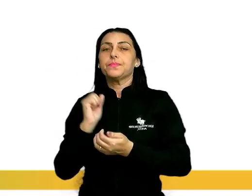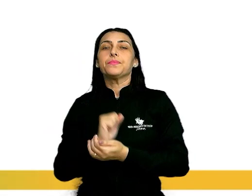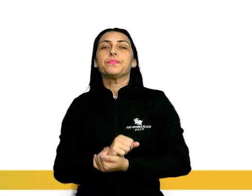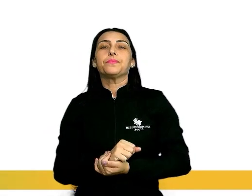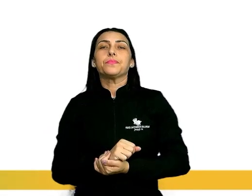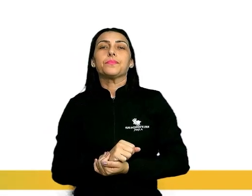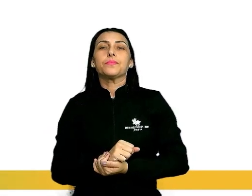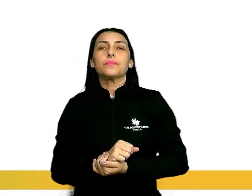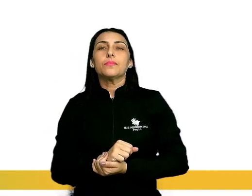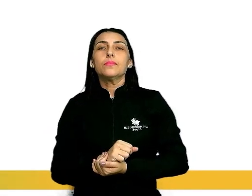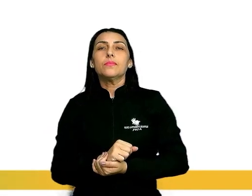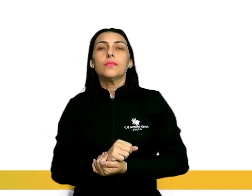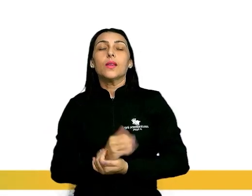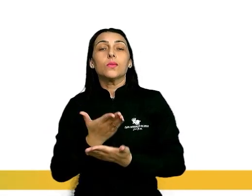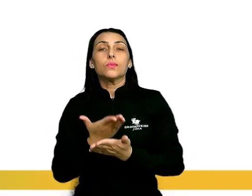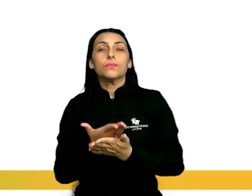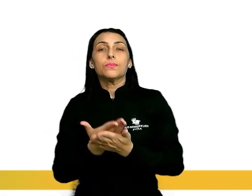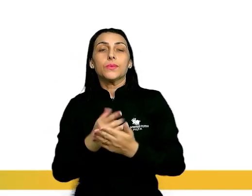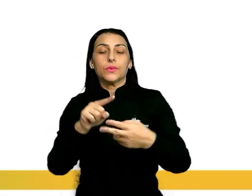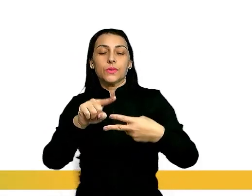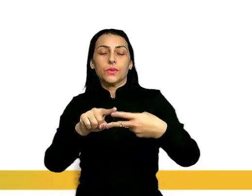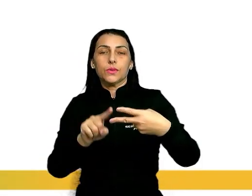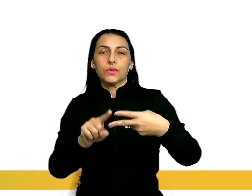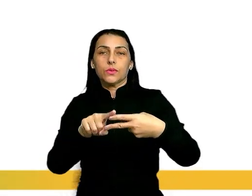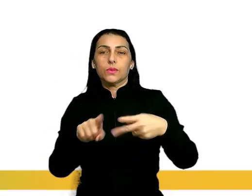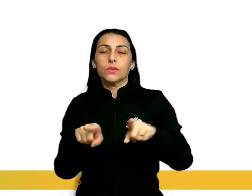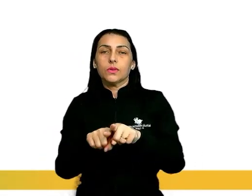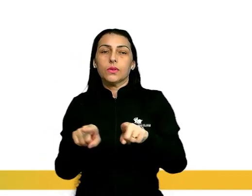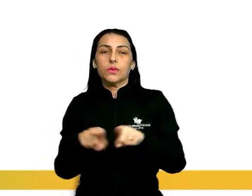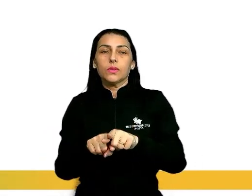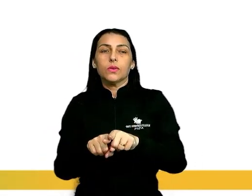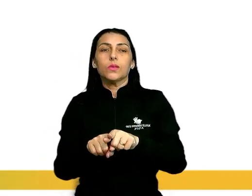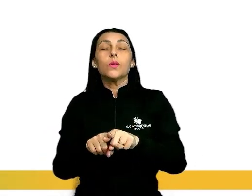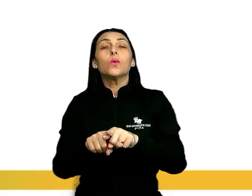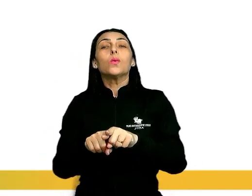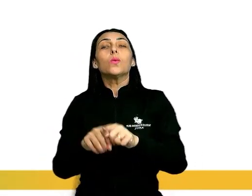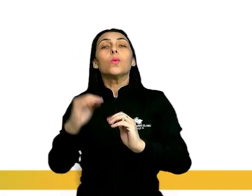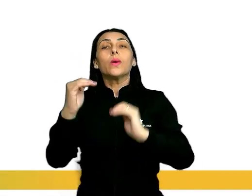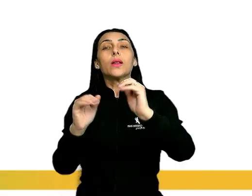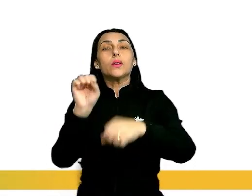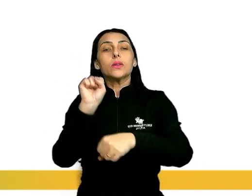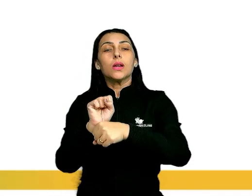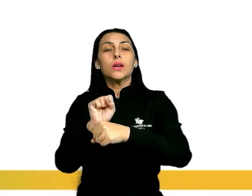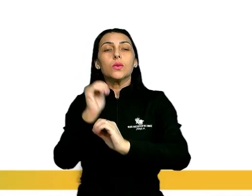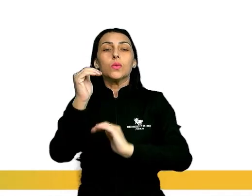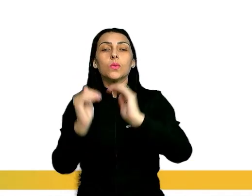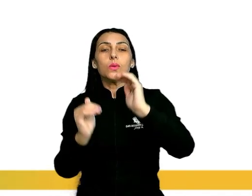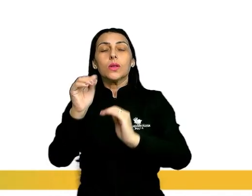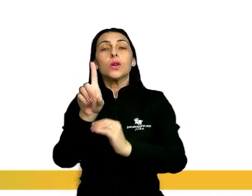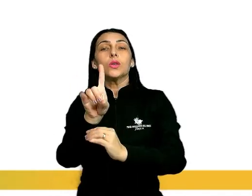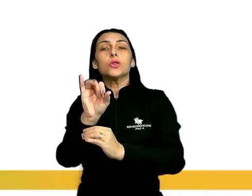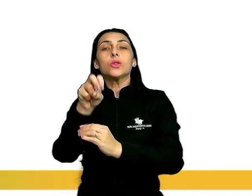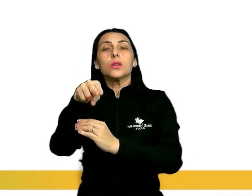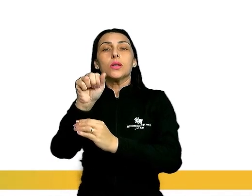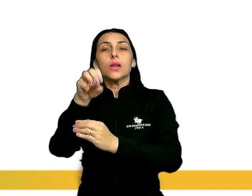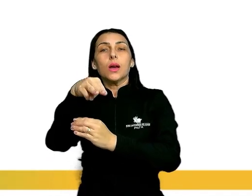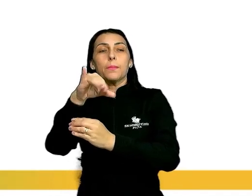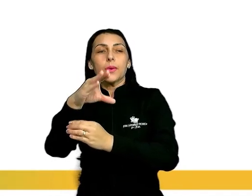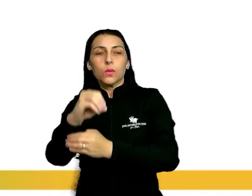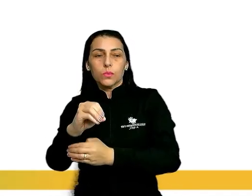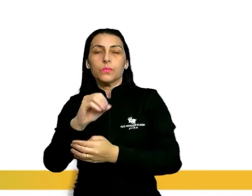então então vamos estudar esses dois pontos então o equilíbrio estático né e o equilíbrio dinâmico